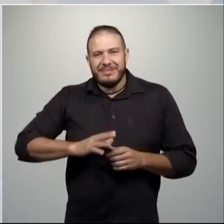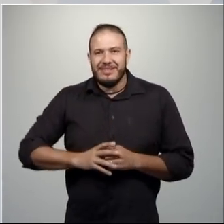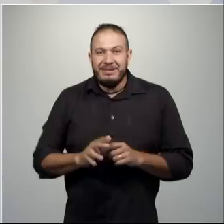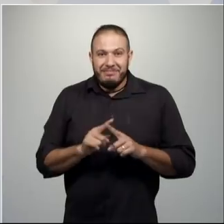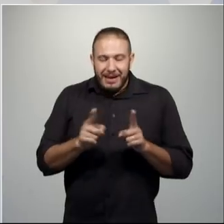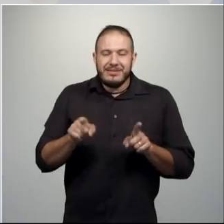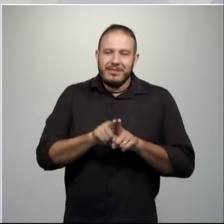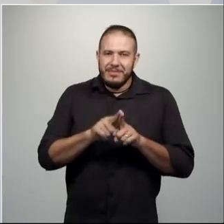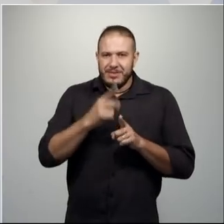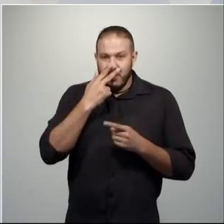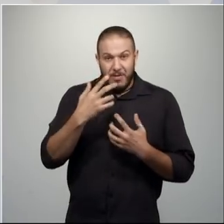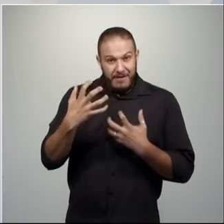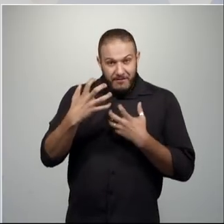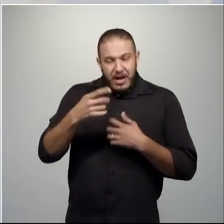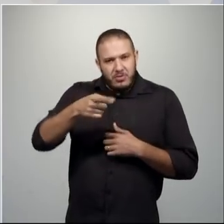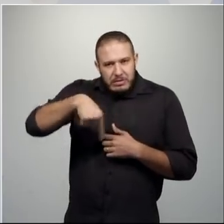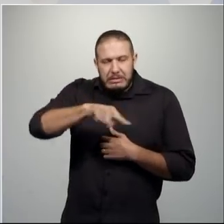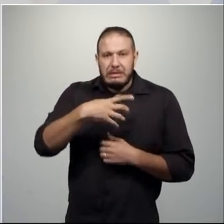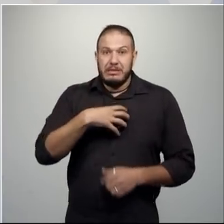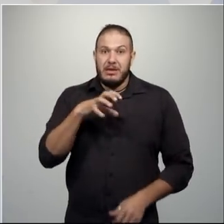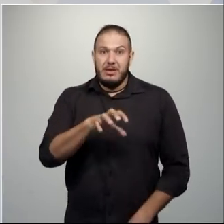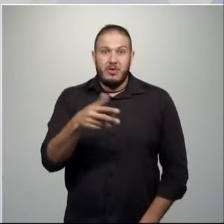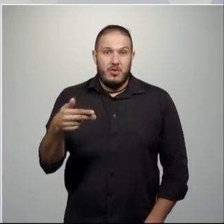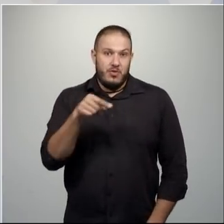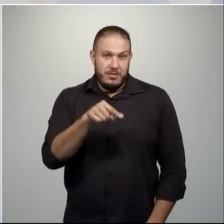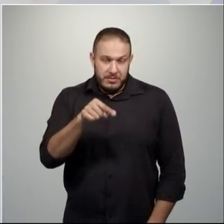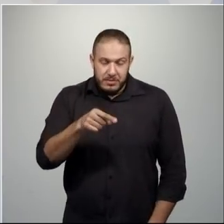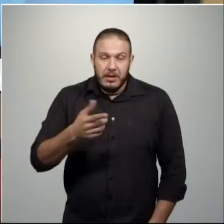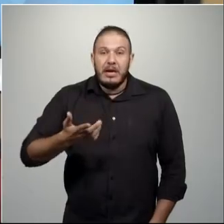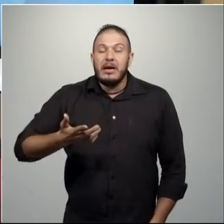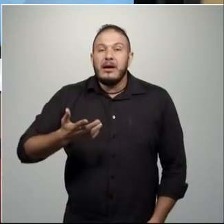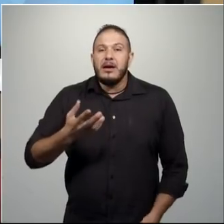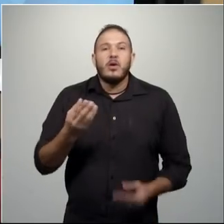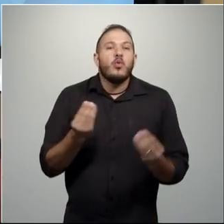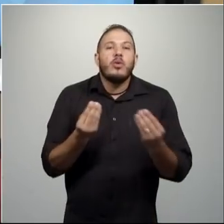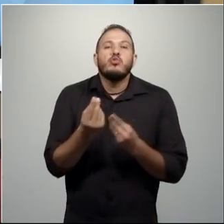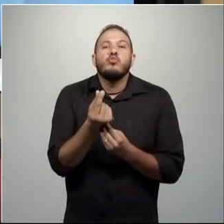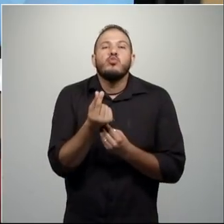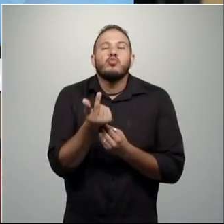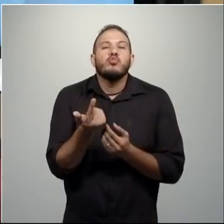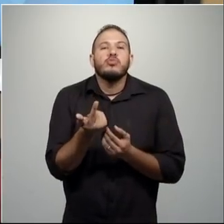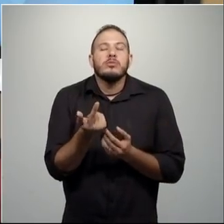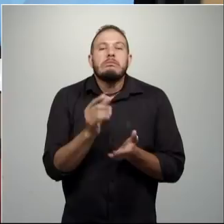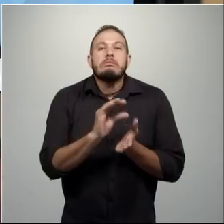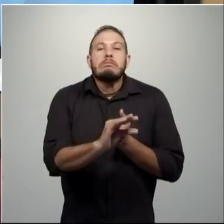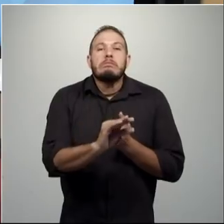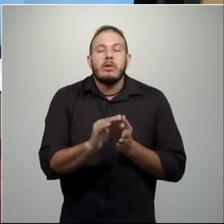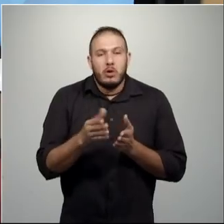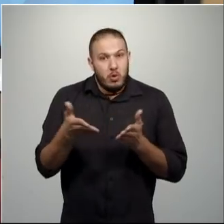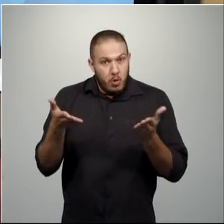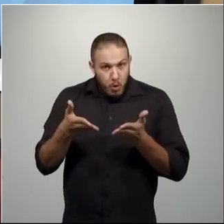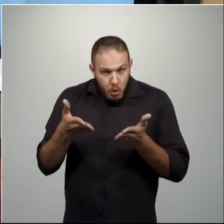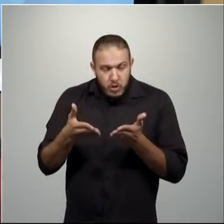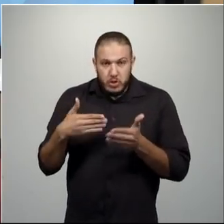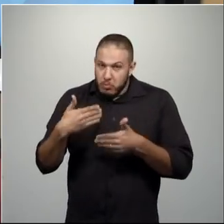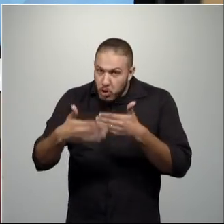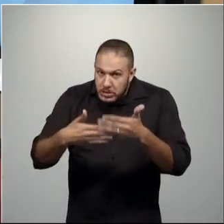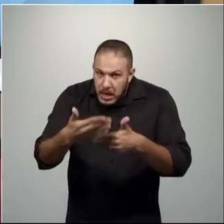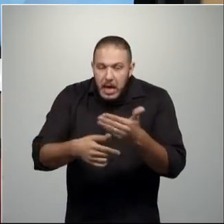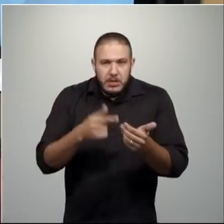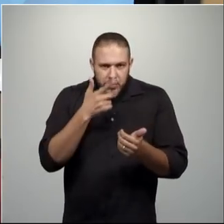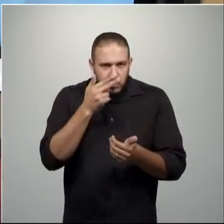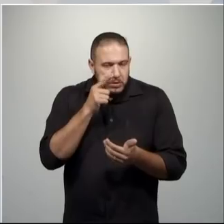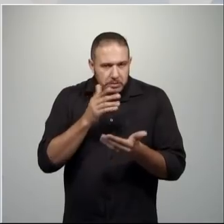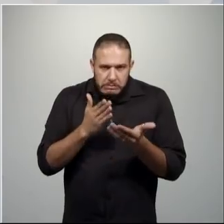os verdes colaterais desse tipo de coisa é quanto custa para fazer isso bom hoje após o processo de mineração de